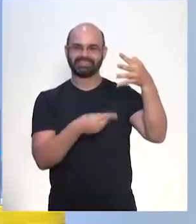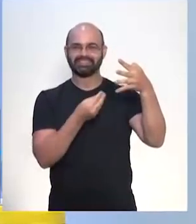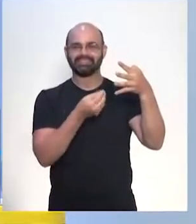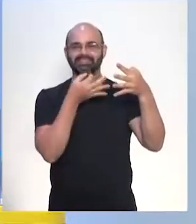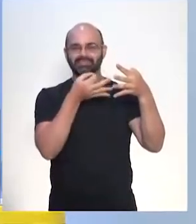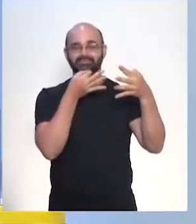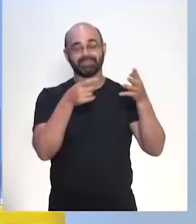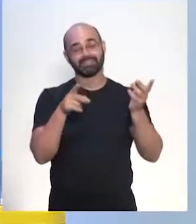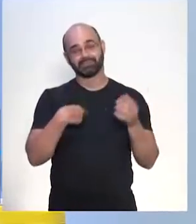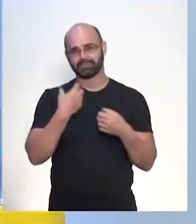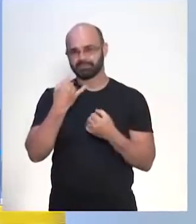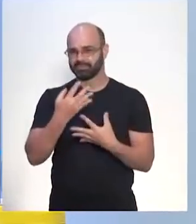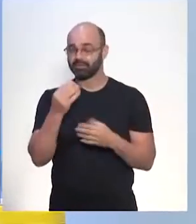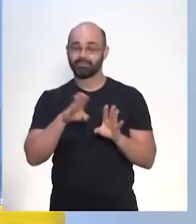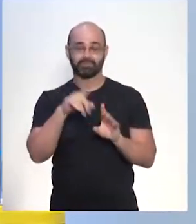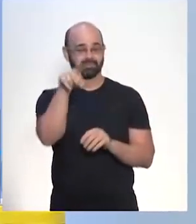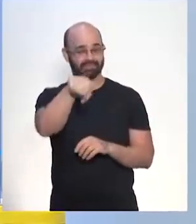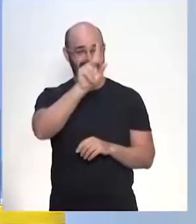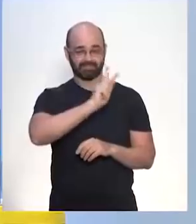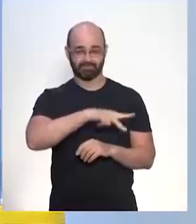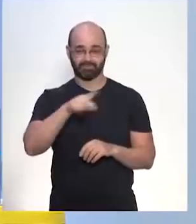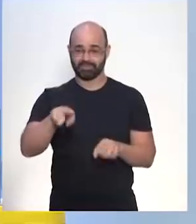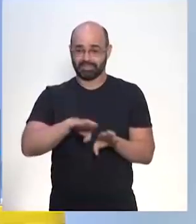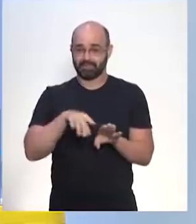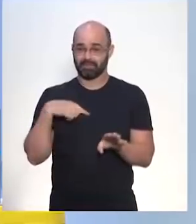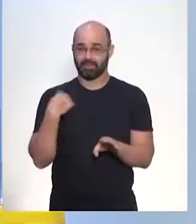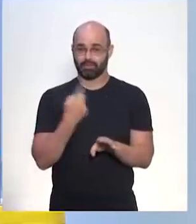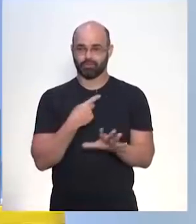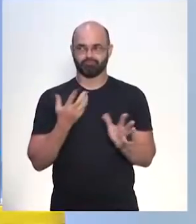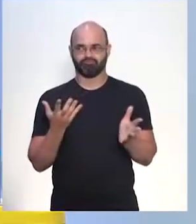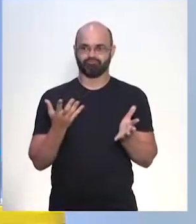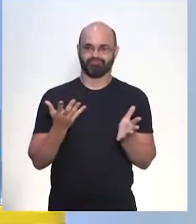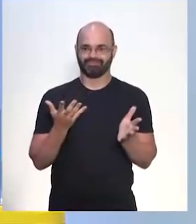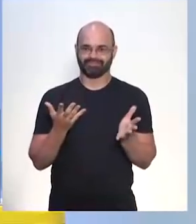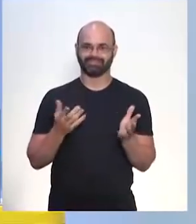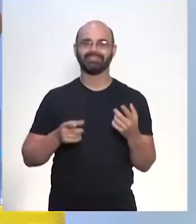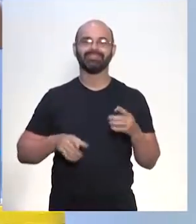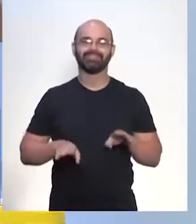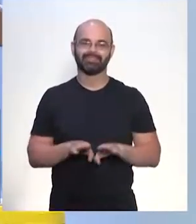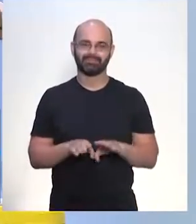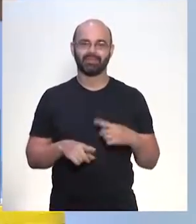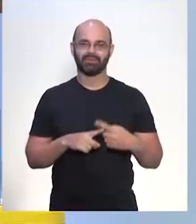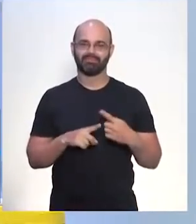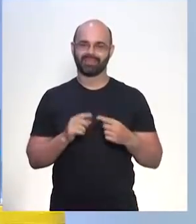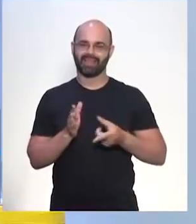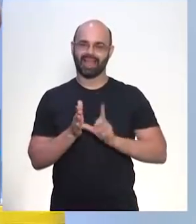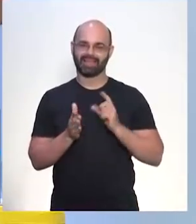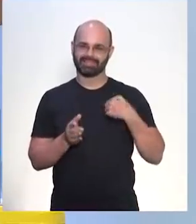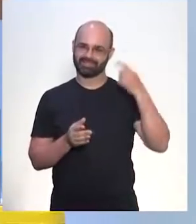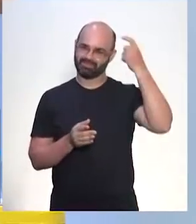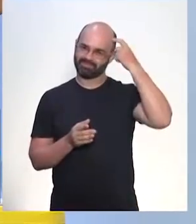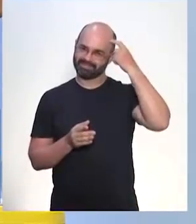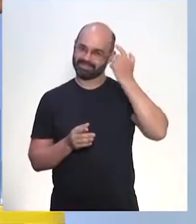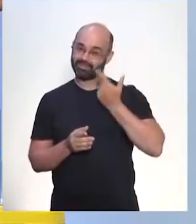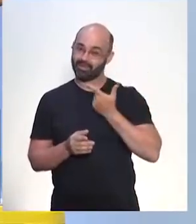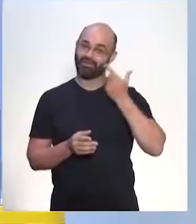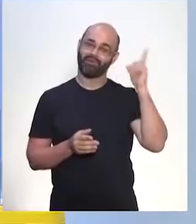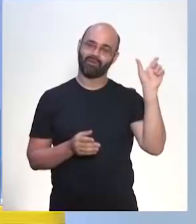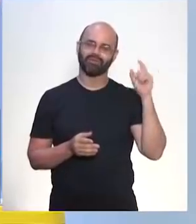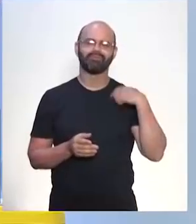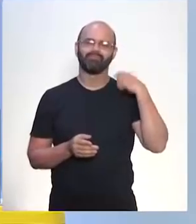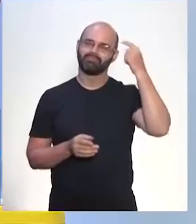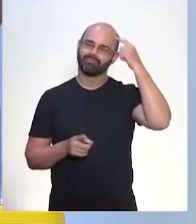aqui. Vocês me ajudem também, professores, que às vezes até a gente enrosca aqui. Mas, ó, porque eu estava com outro pensamento. Eu estava justamente pensando no que